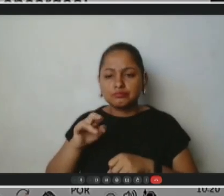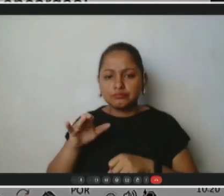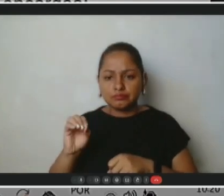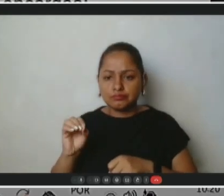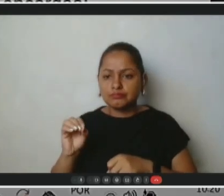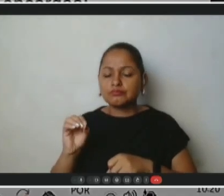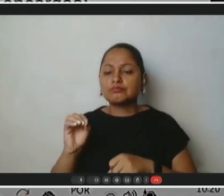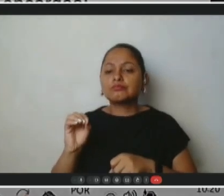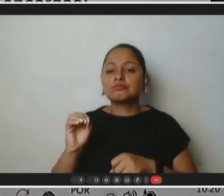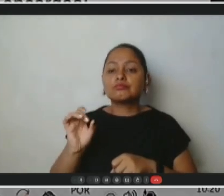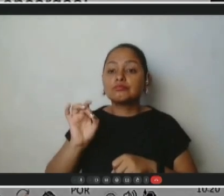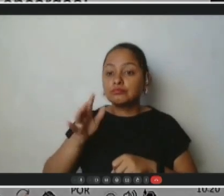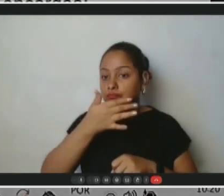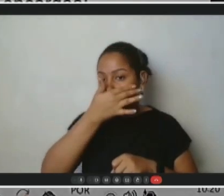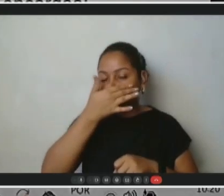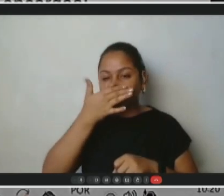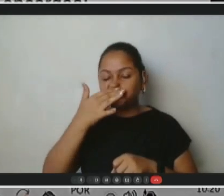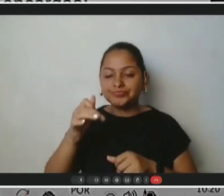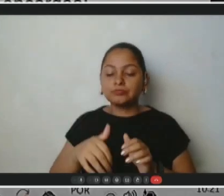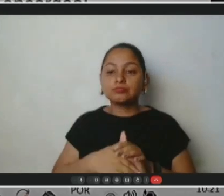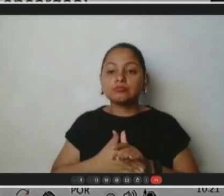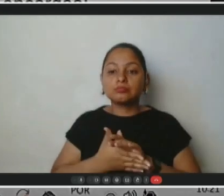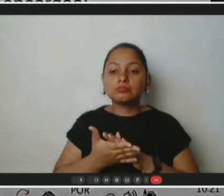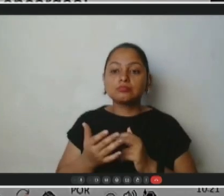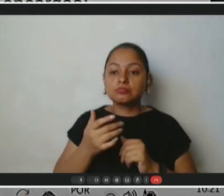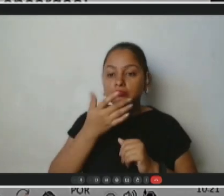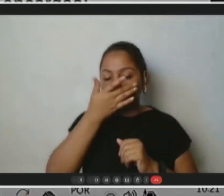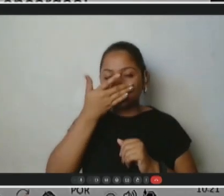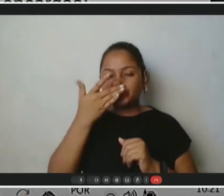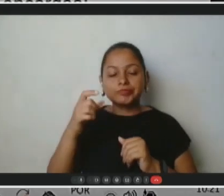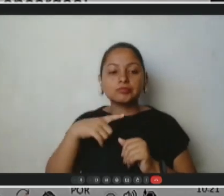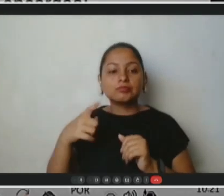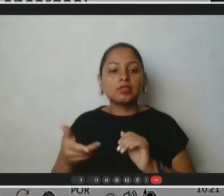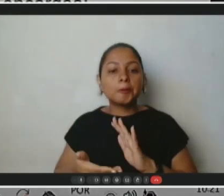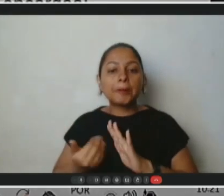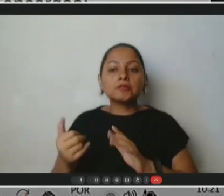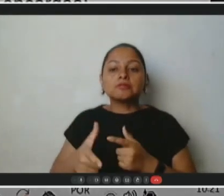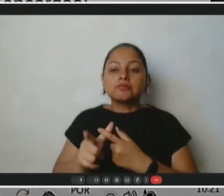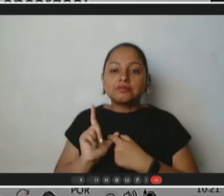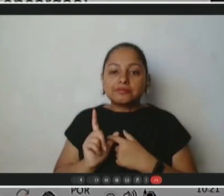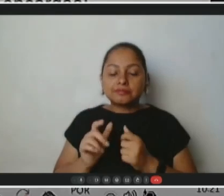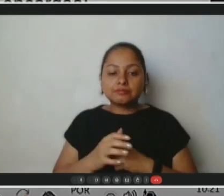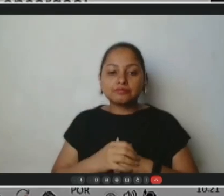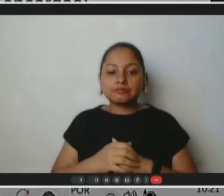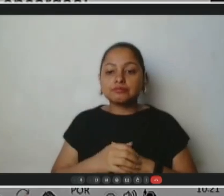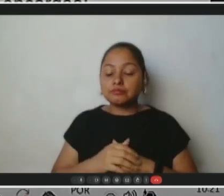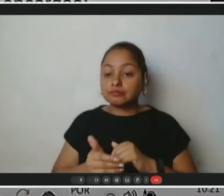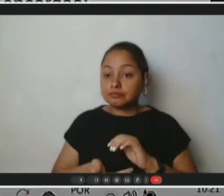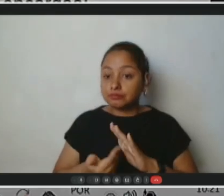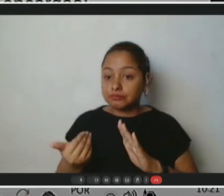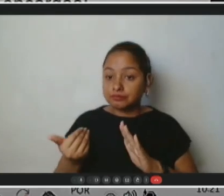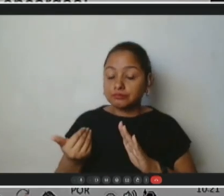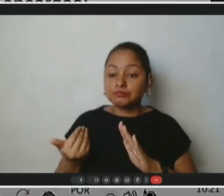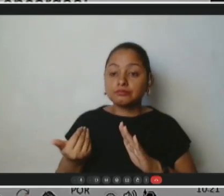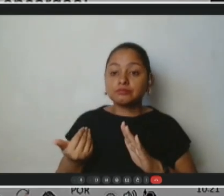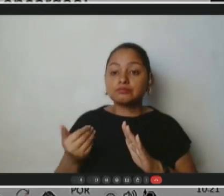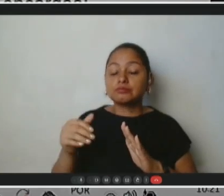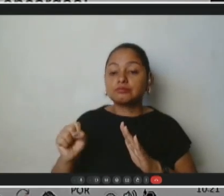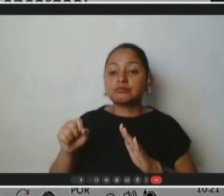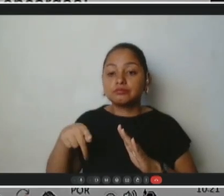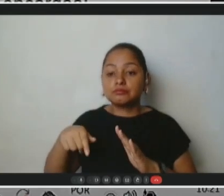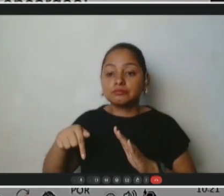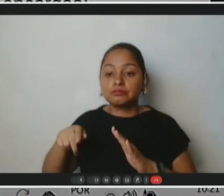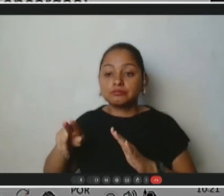apenas os provenientes da anulação de despesas, excluída as que a. incidam sobre